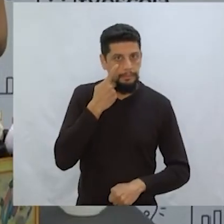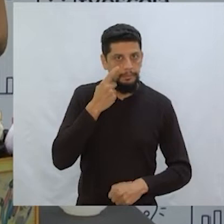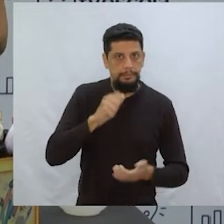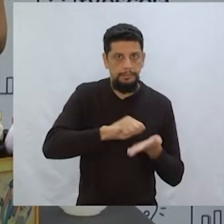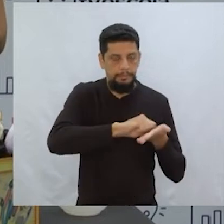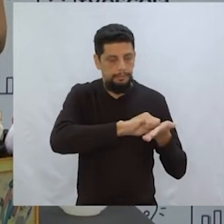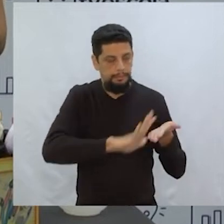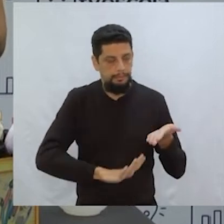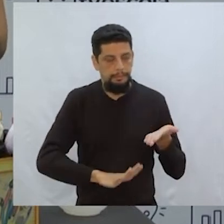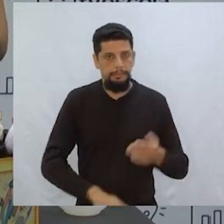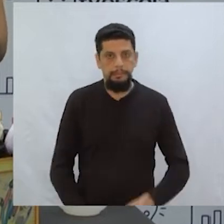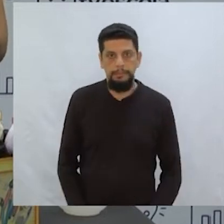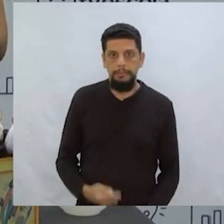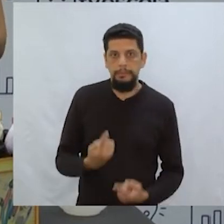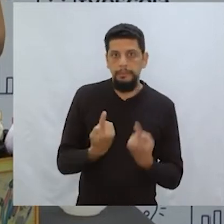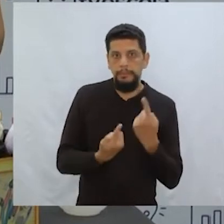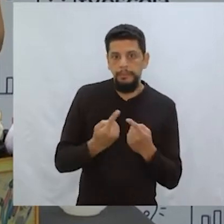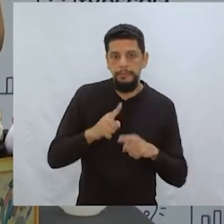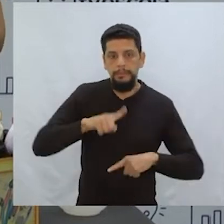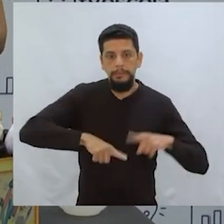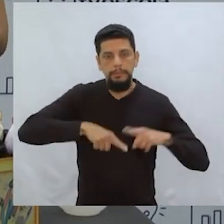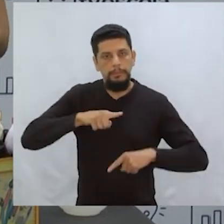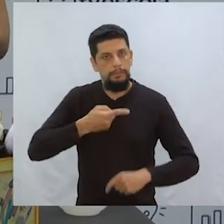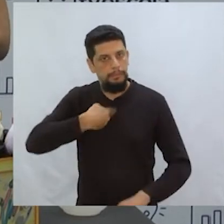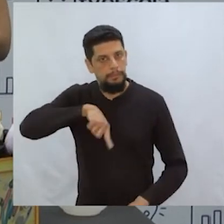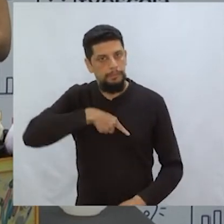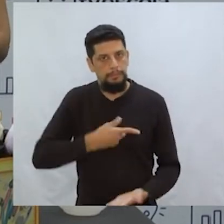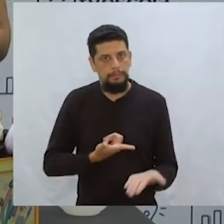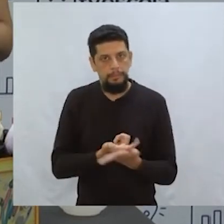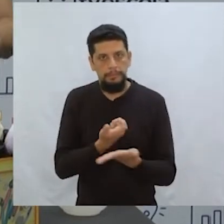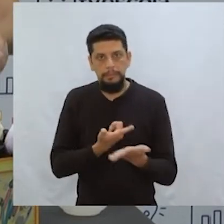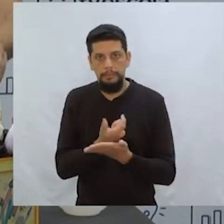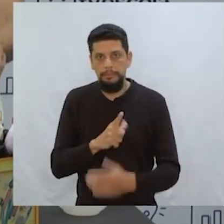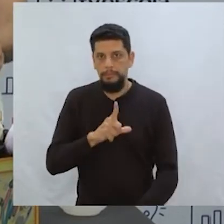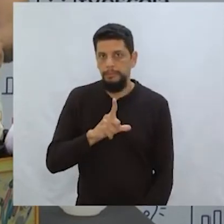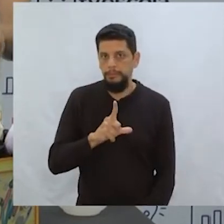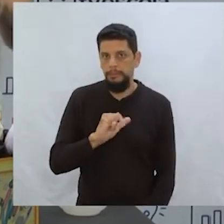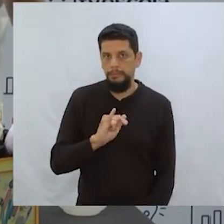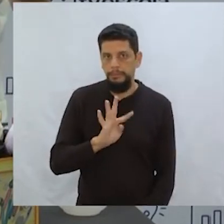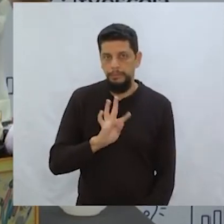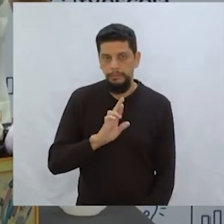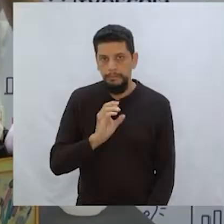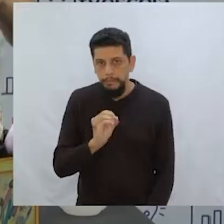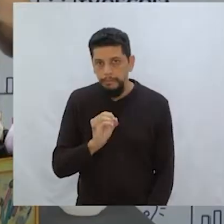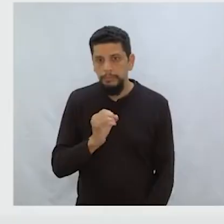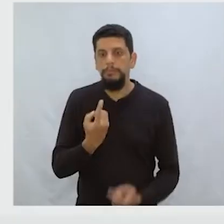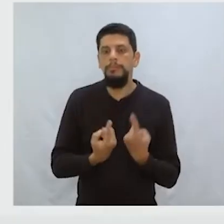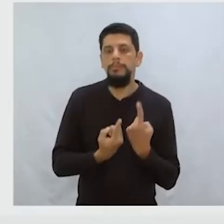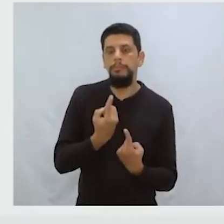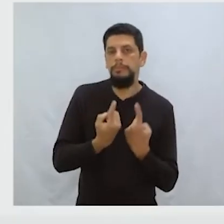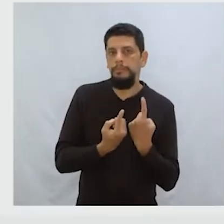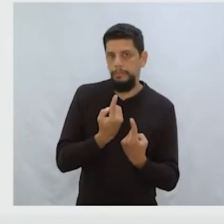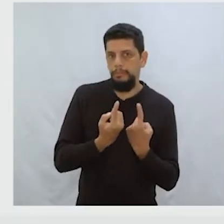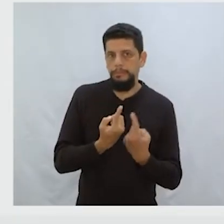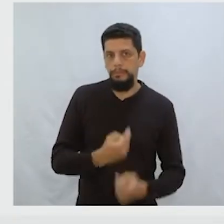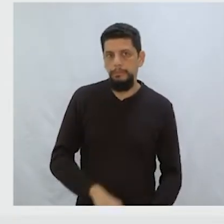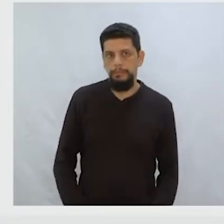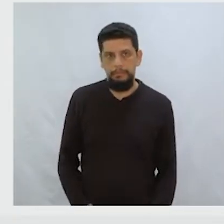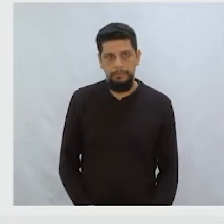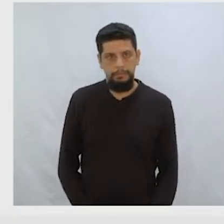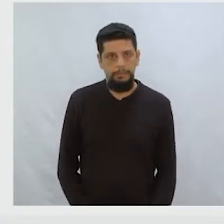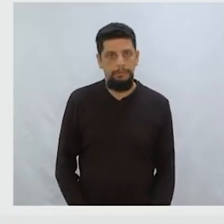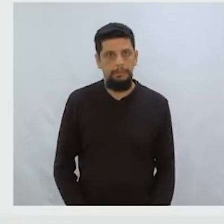atividade? Quais desses produtos nós compramos em litro, usando litro, né?